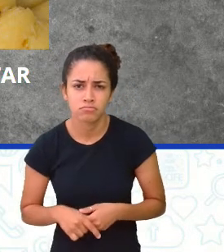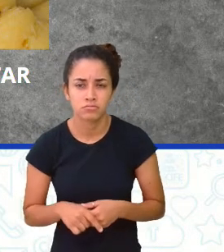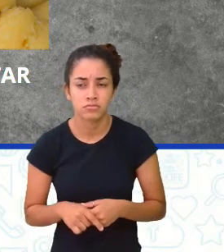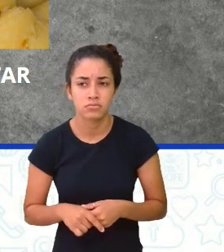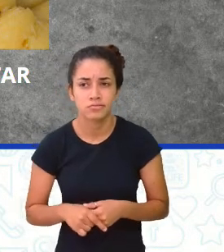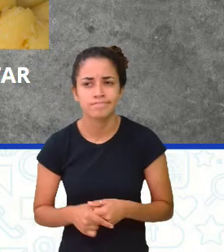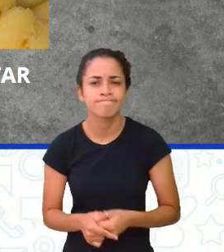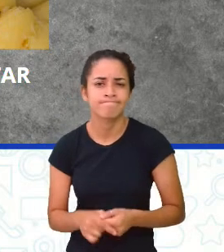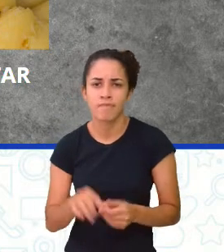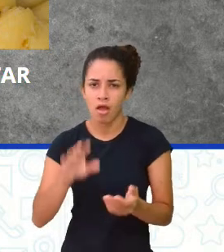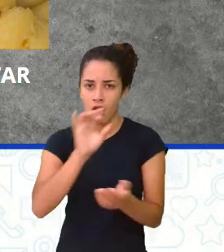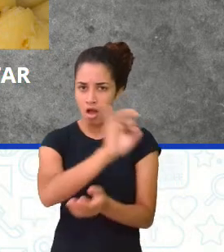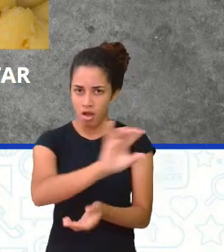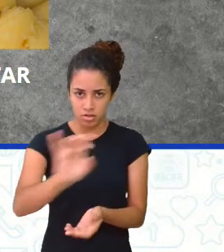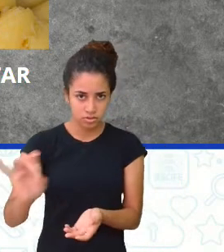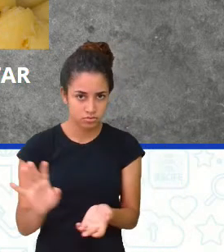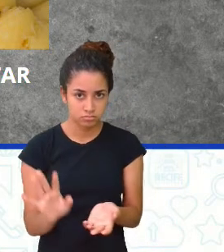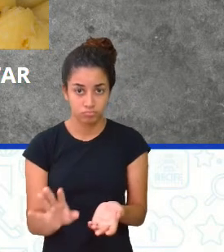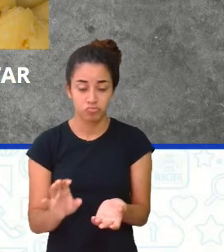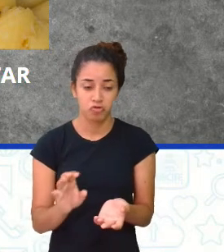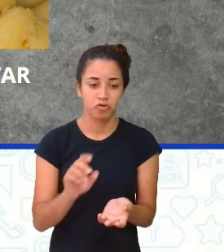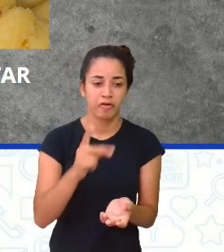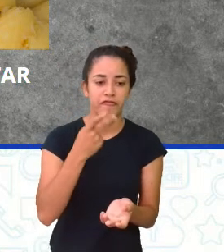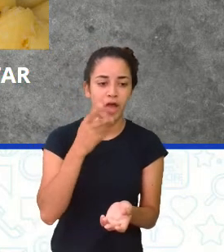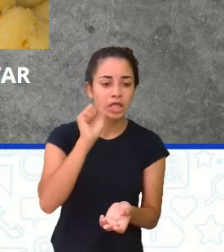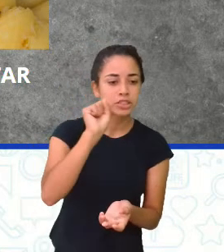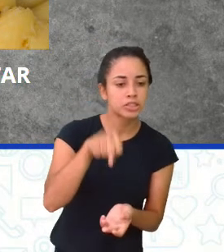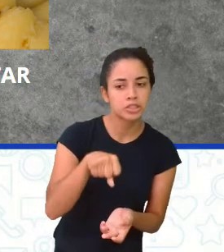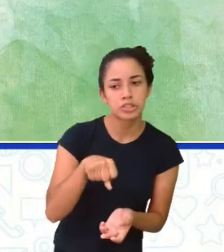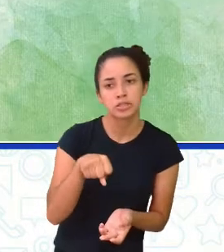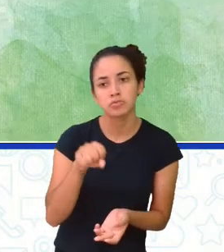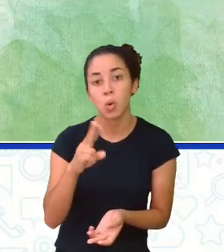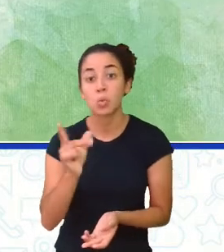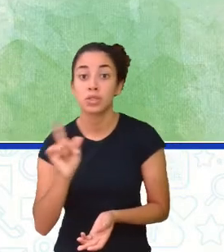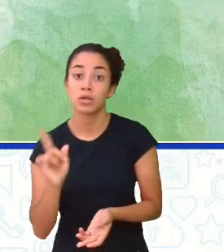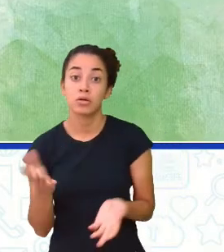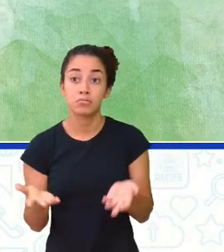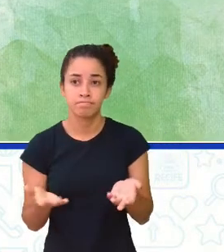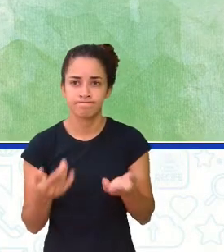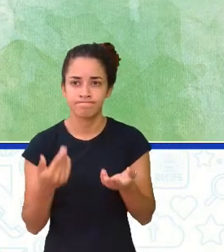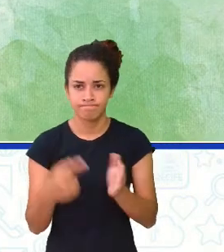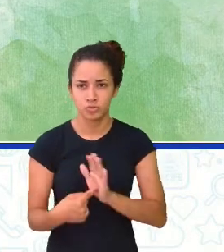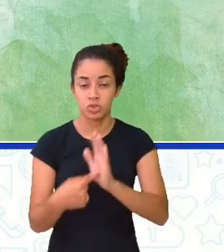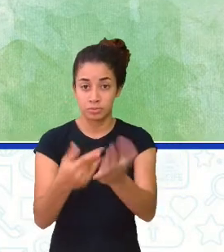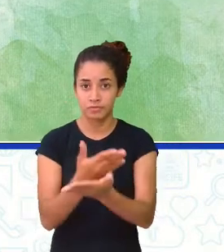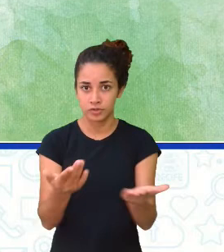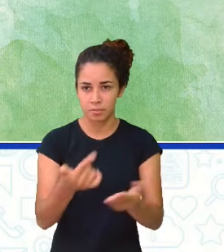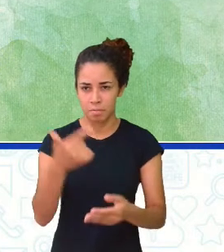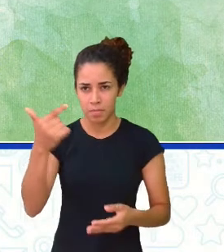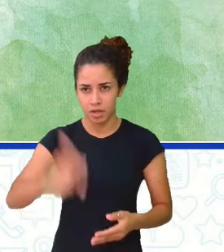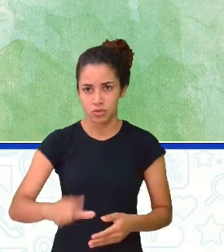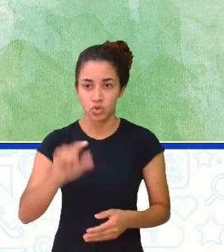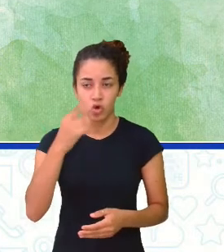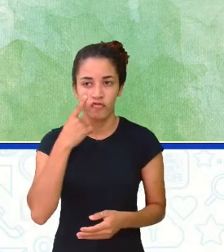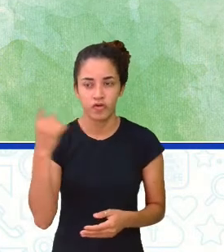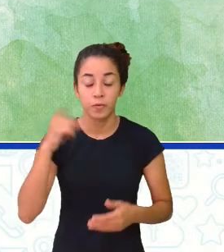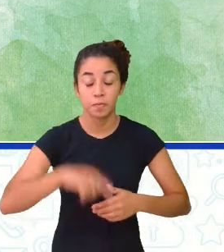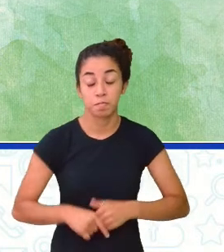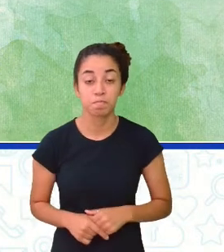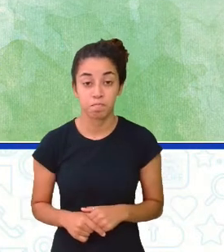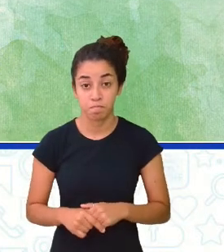aí afirmar. Ou não, não é isso? Então, veja o que eu estou trazendo para vocês. As refeições